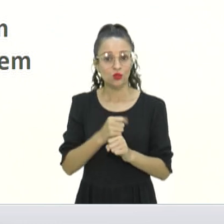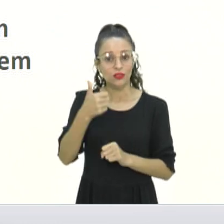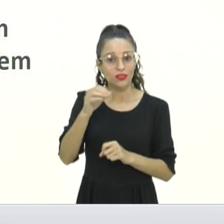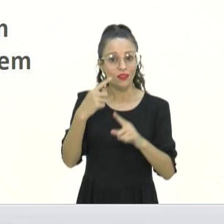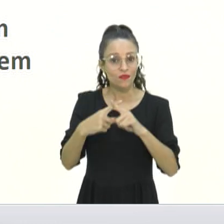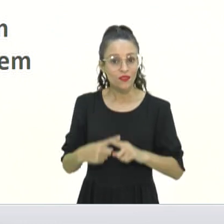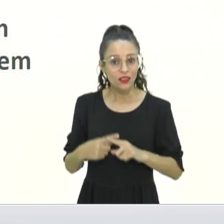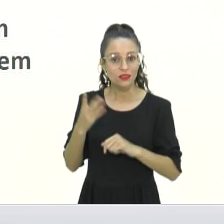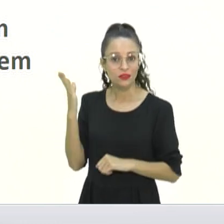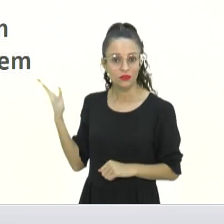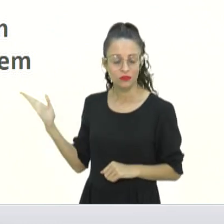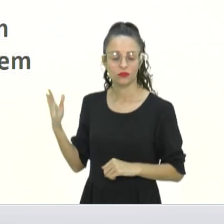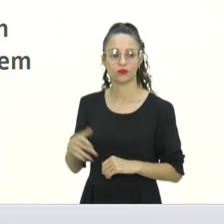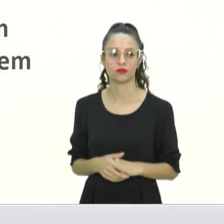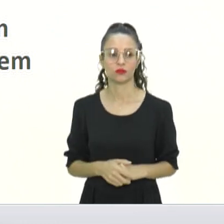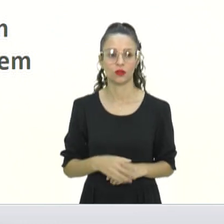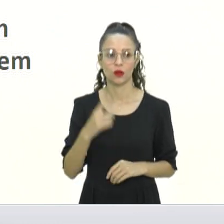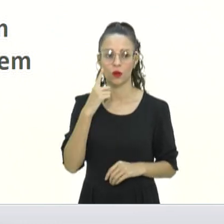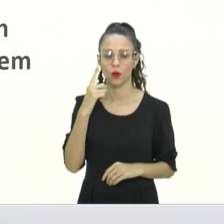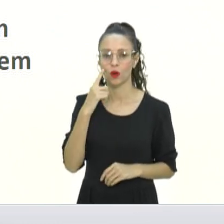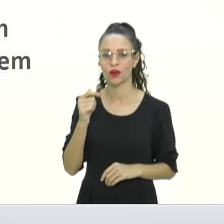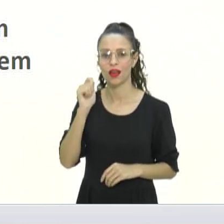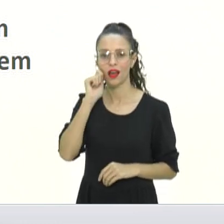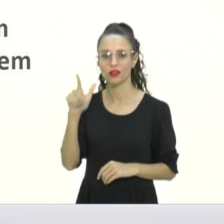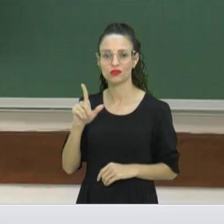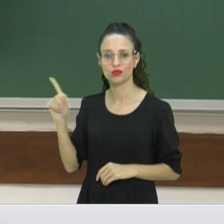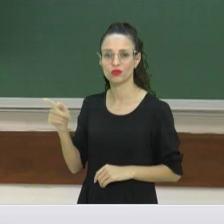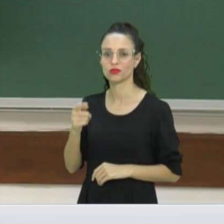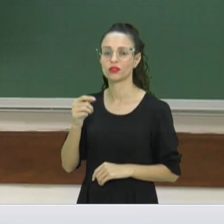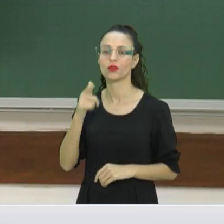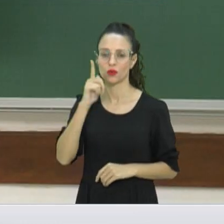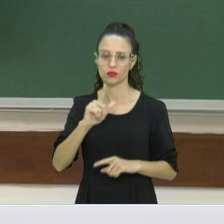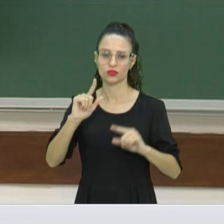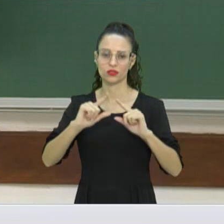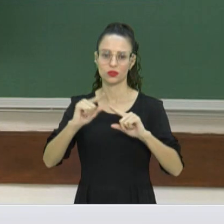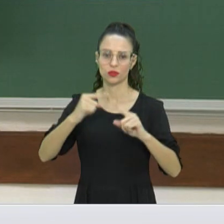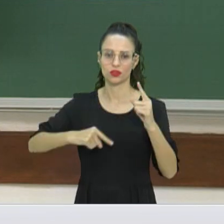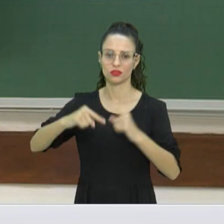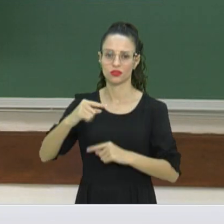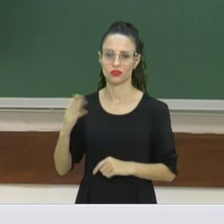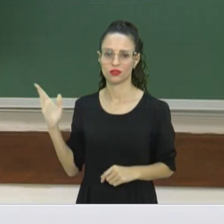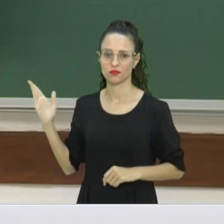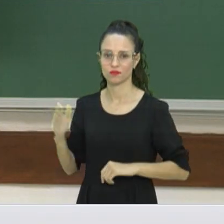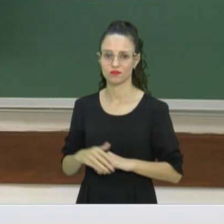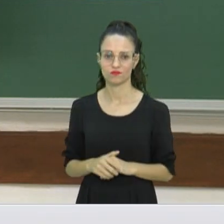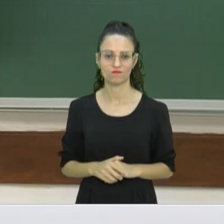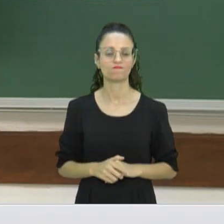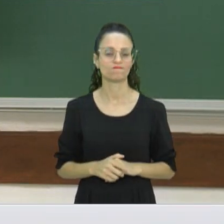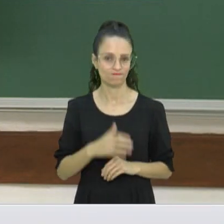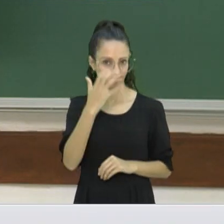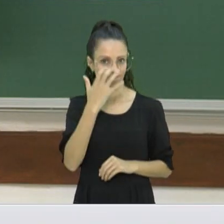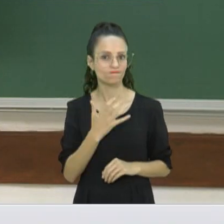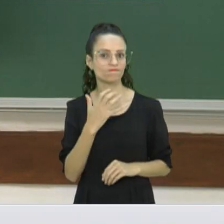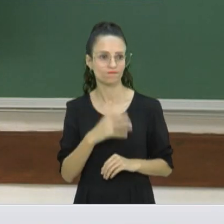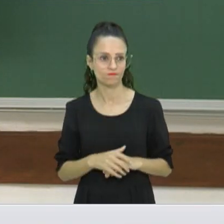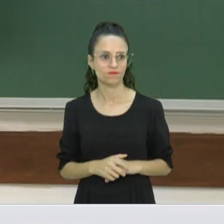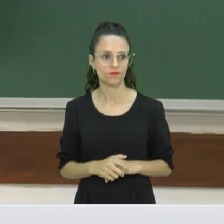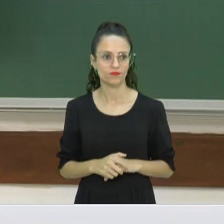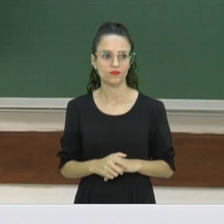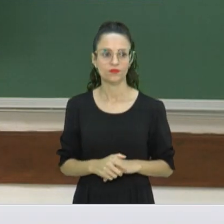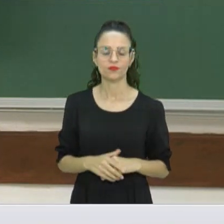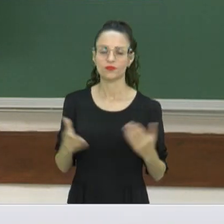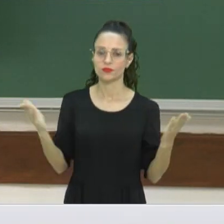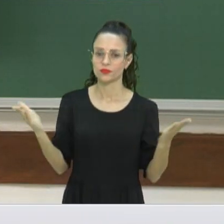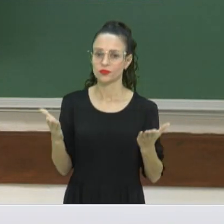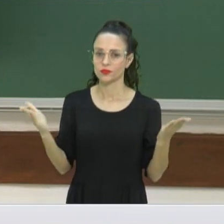vezes isso. Olha quanto de lixo que nós conseguimos reciclar. Sério isso, né, pessoal?